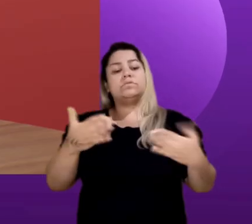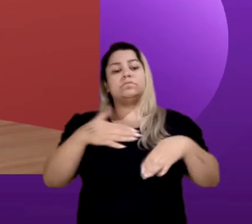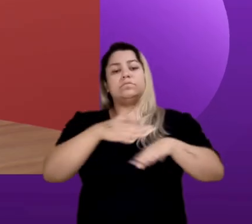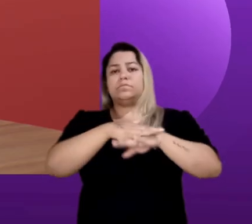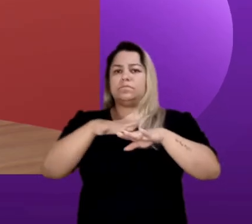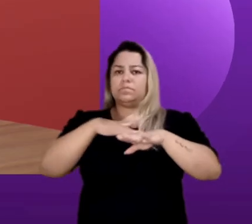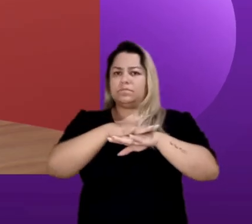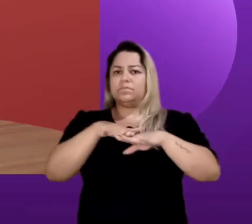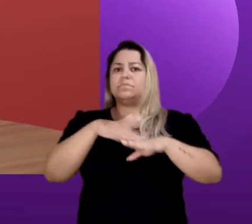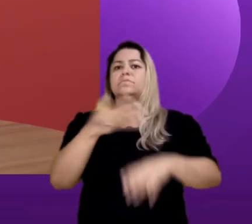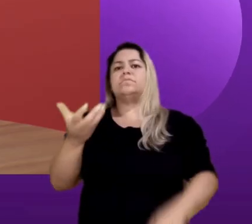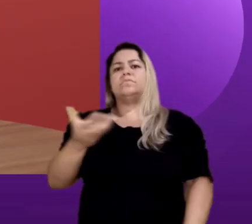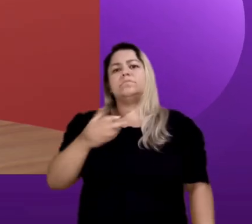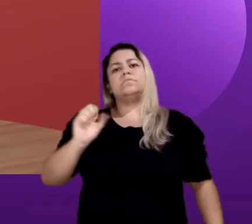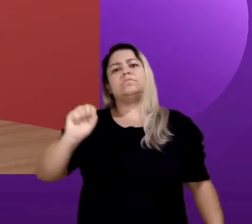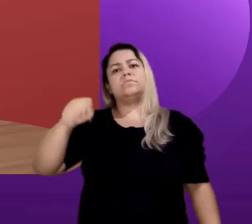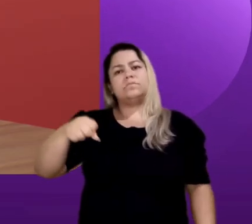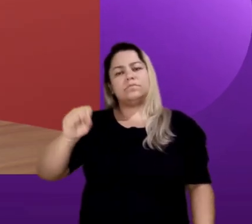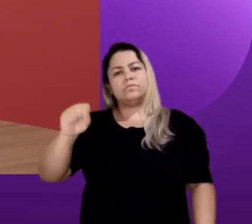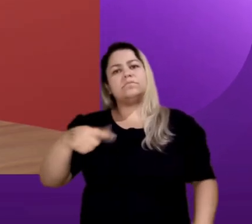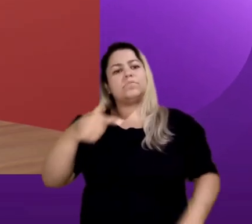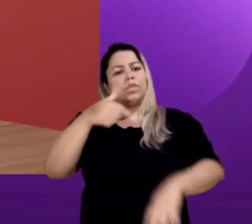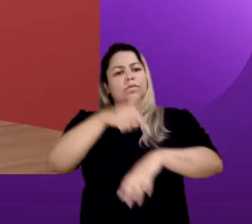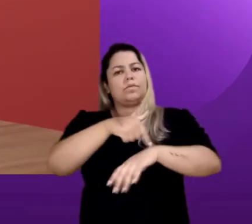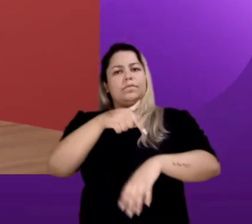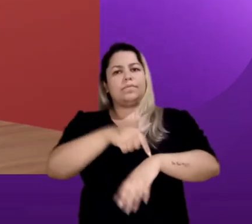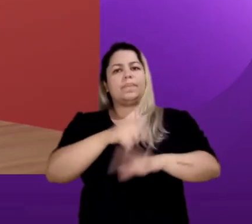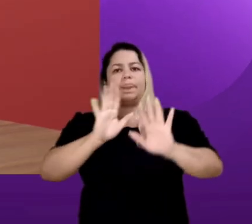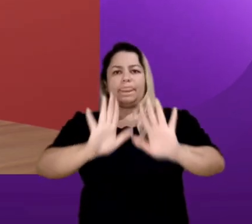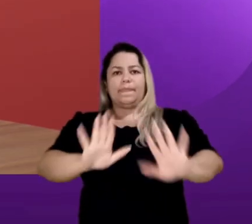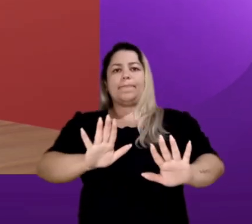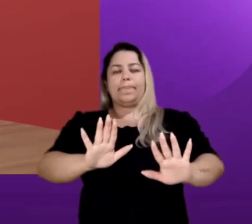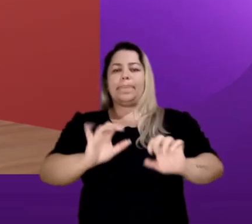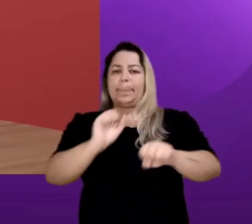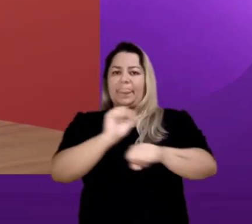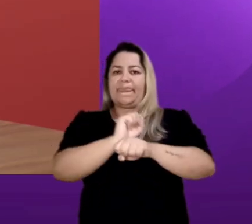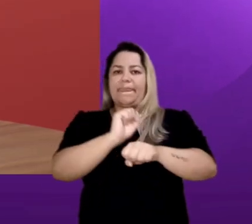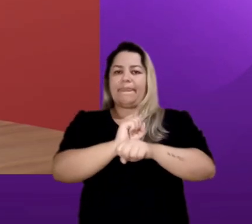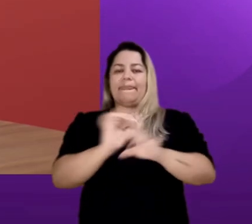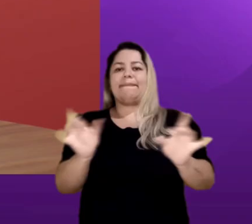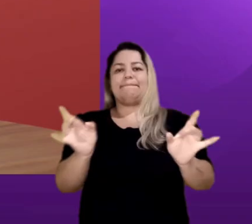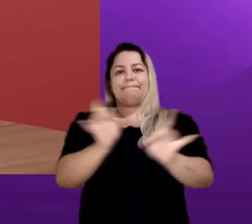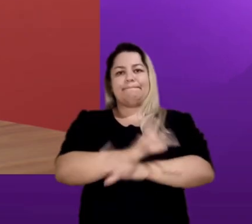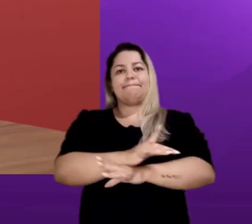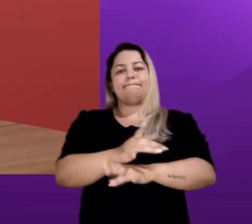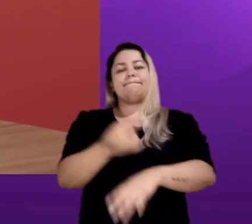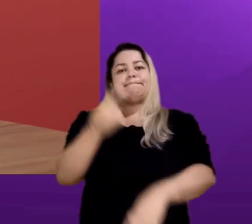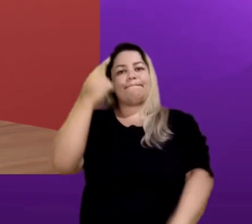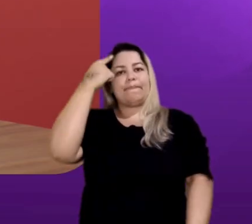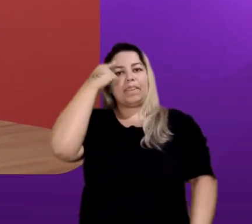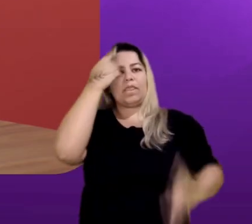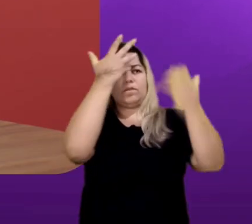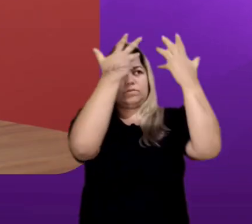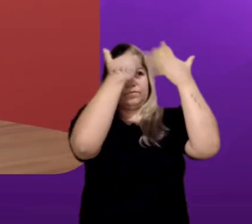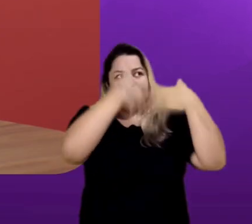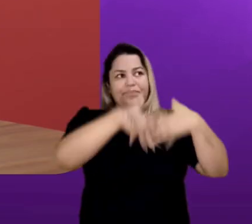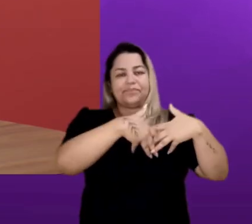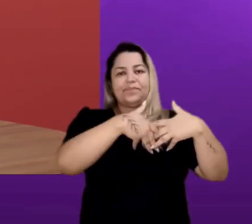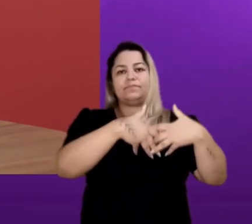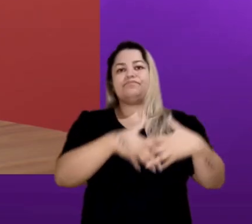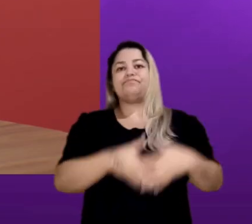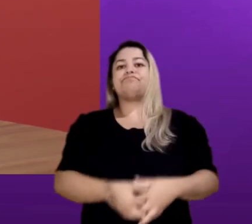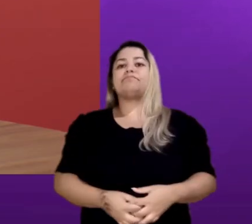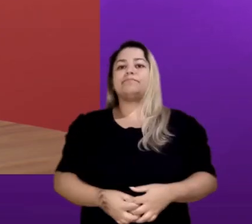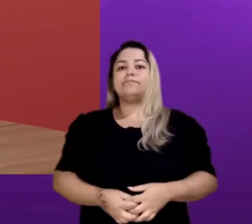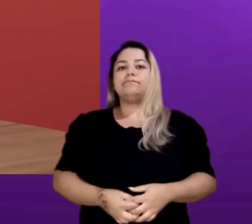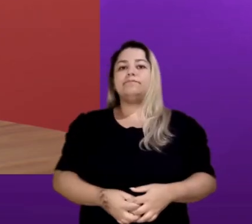requer tempo, maturação. Aguenta aí, deixa a gente do nosso jeito concluir nosso pensamento. Na institucionalidade,